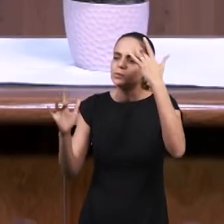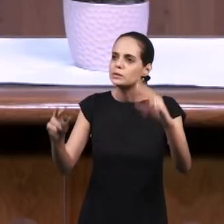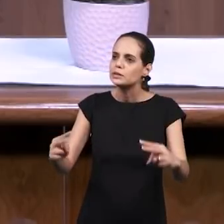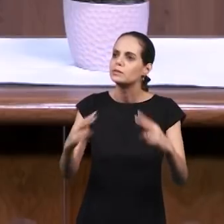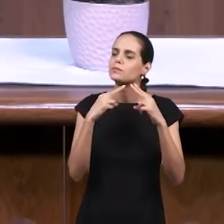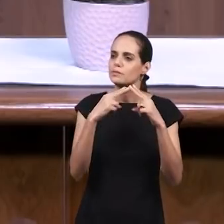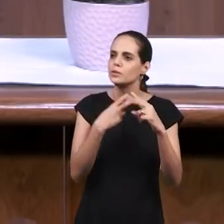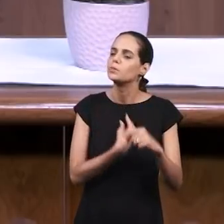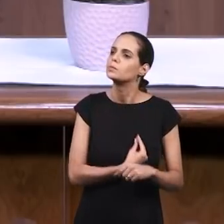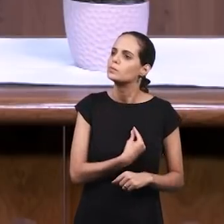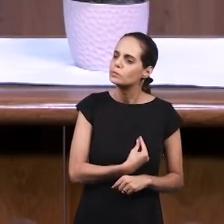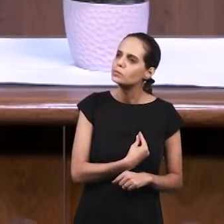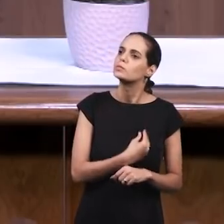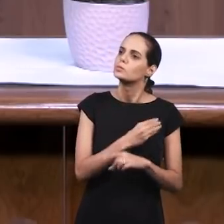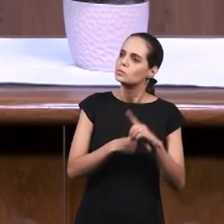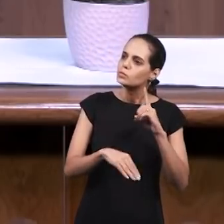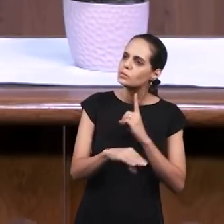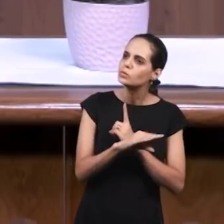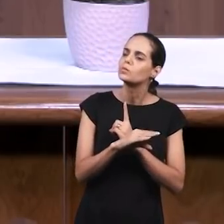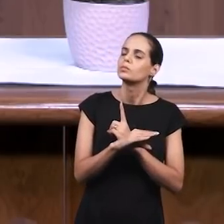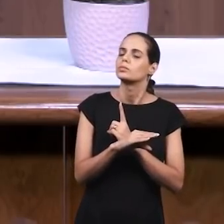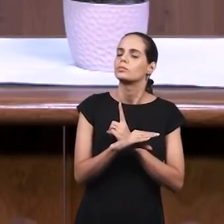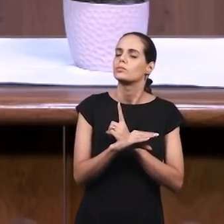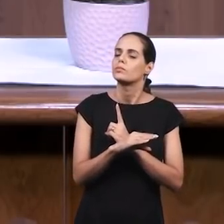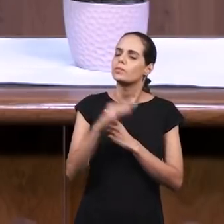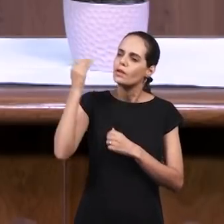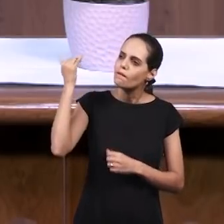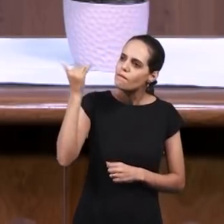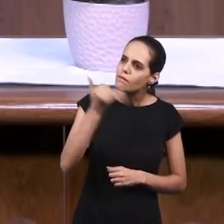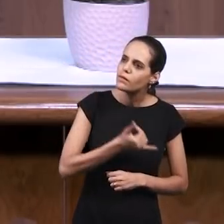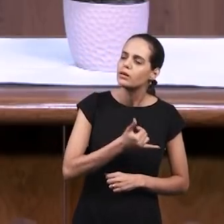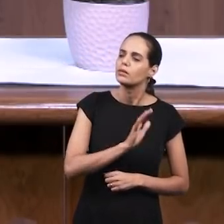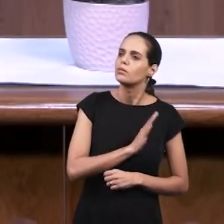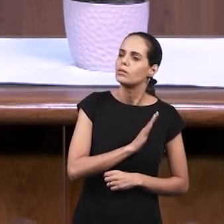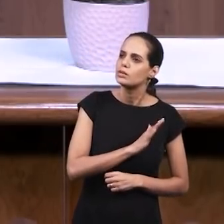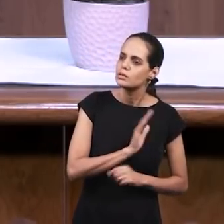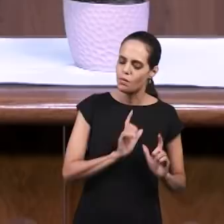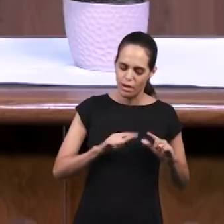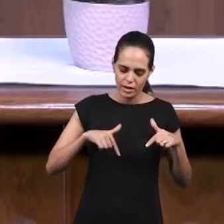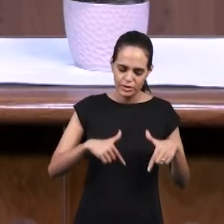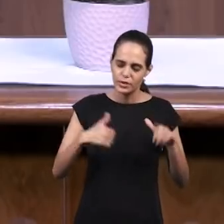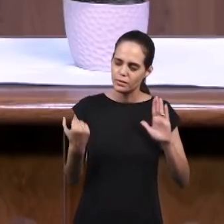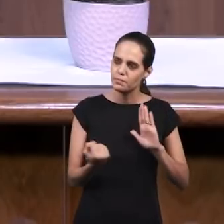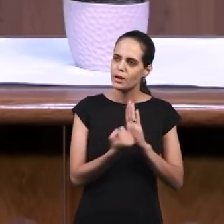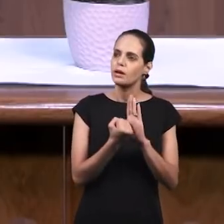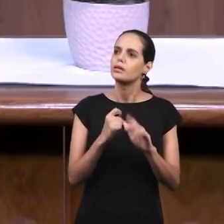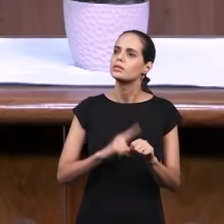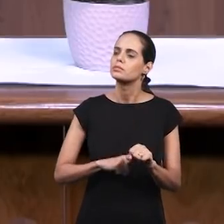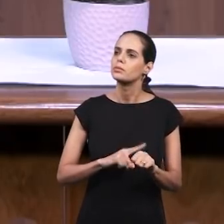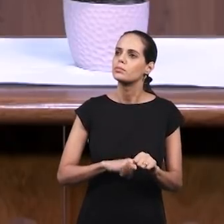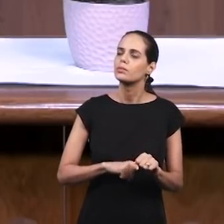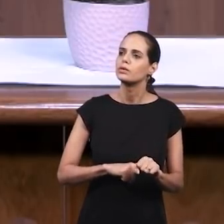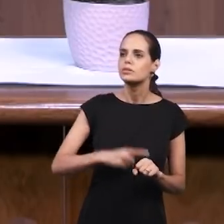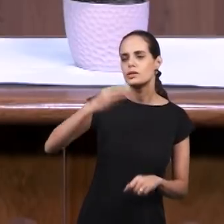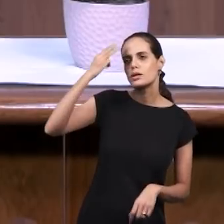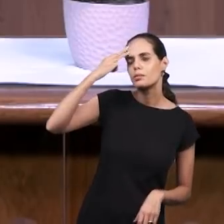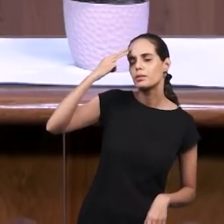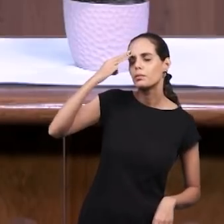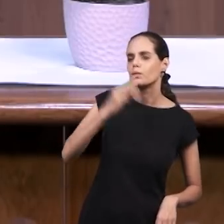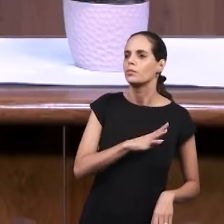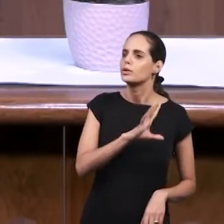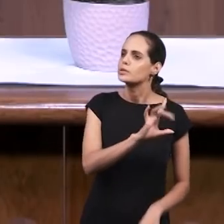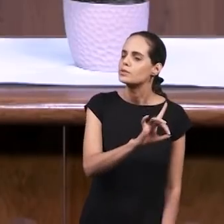participou desse culto, Senhor, a falar ao seu coração, a agir em sua vida e a marcar este momento, Senhor, na memória